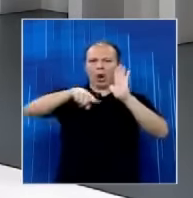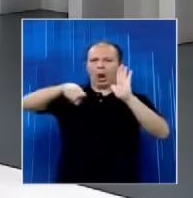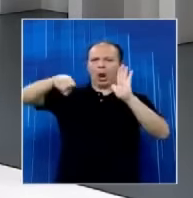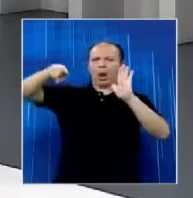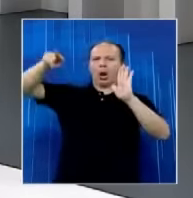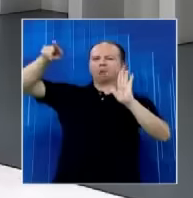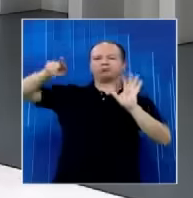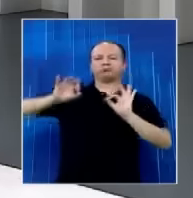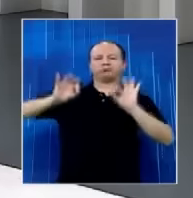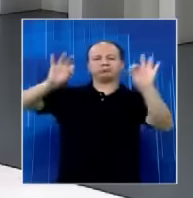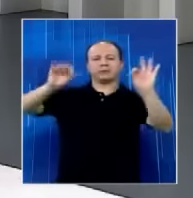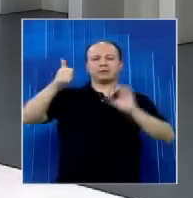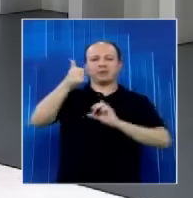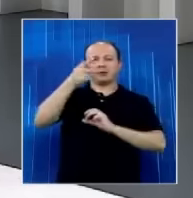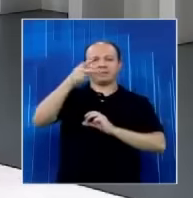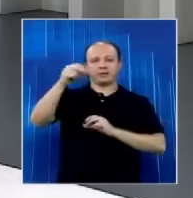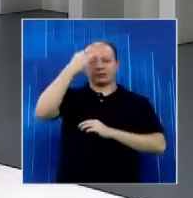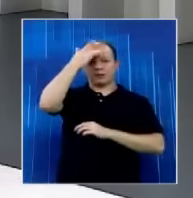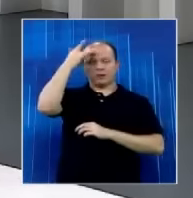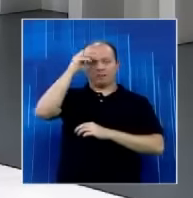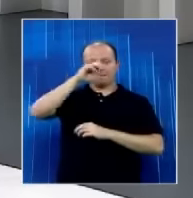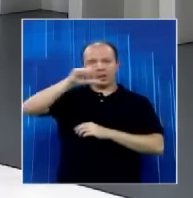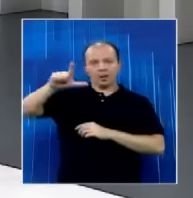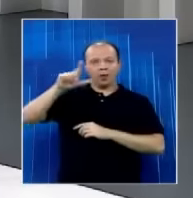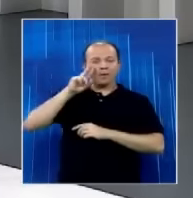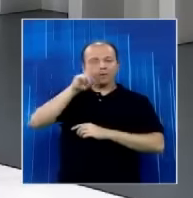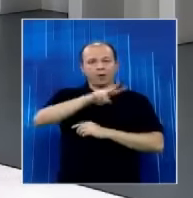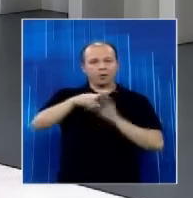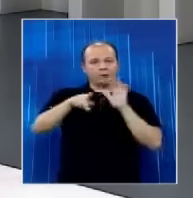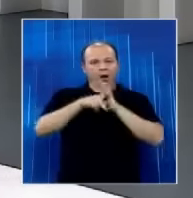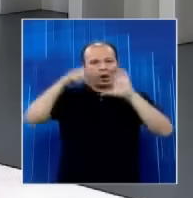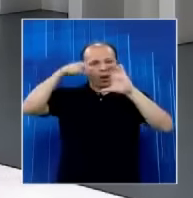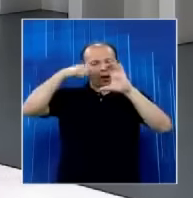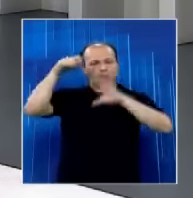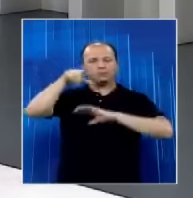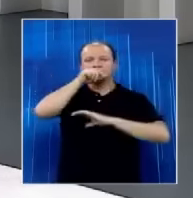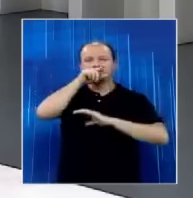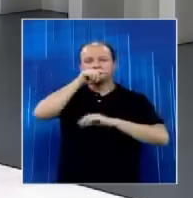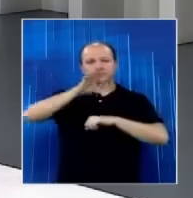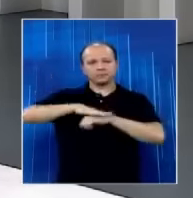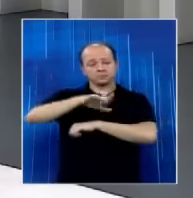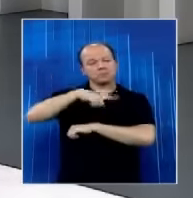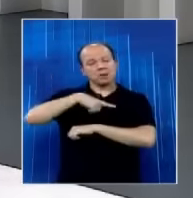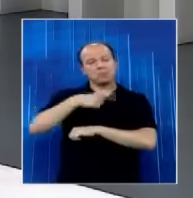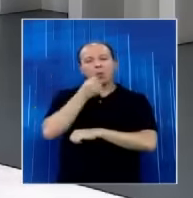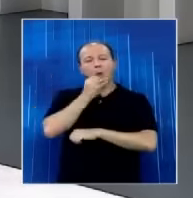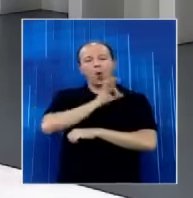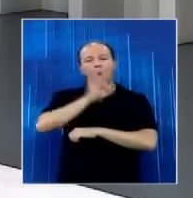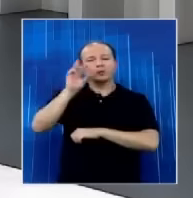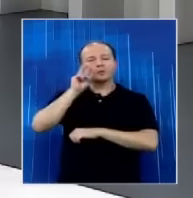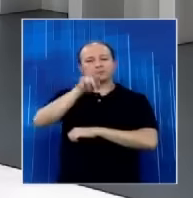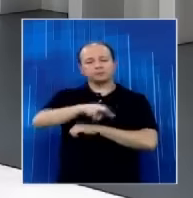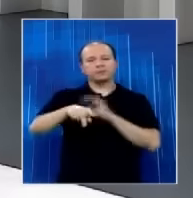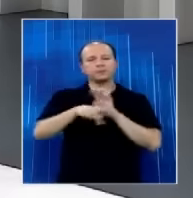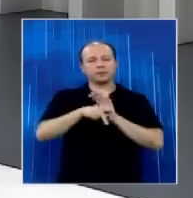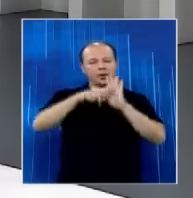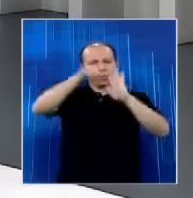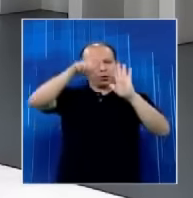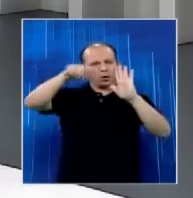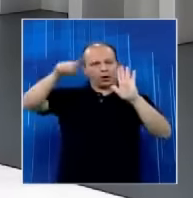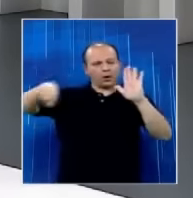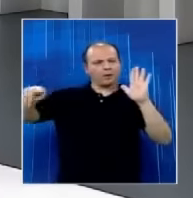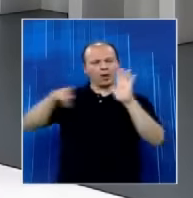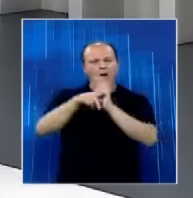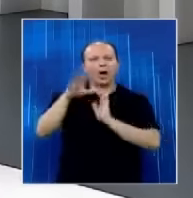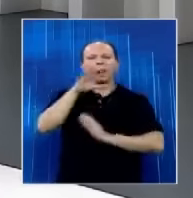excepcional, 120 mil pessoas assistiram ao vivo através do Periscope, que é um número muito acima da média. Eu queria mostrar o gráfico dos